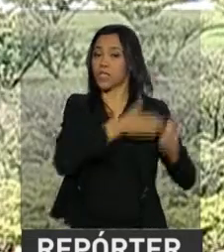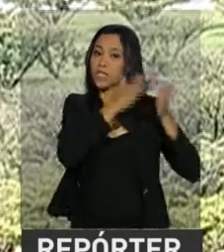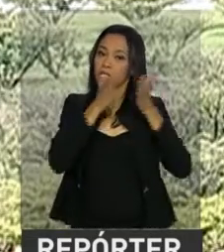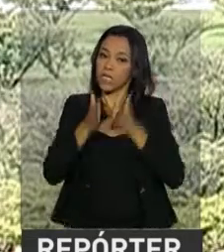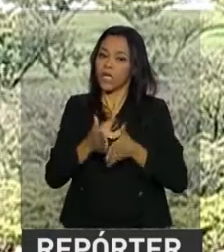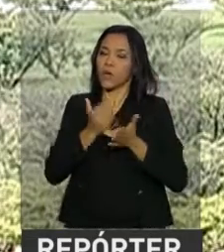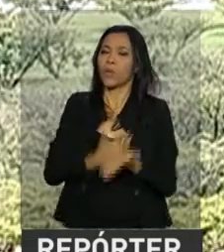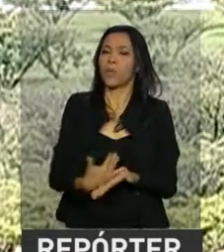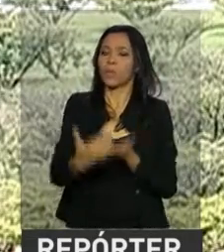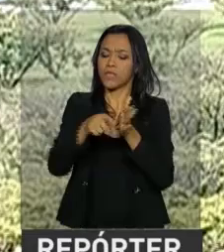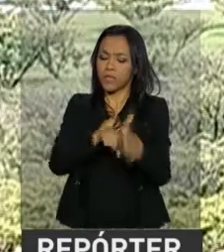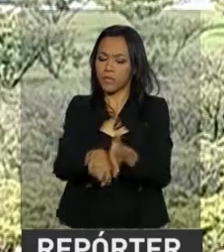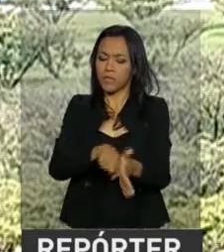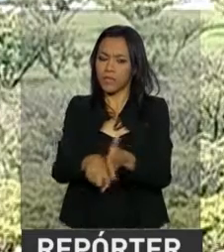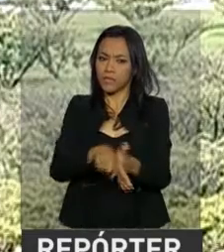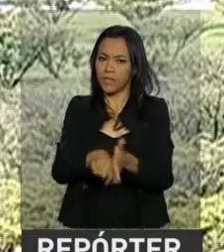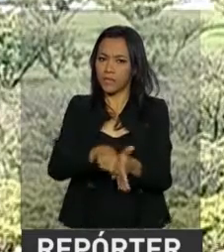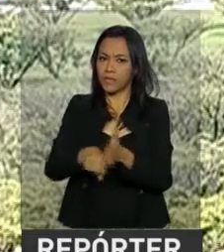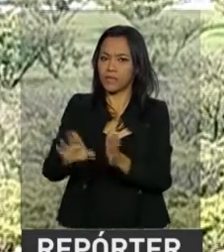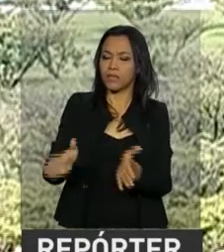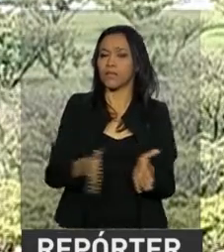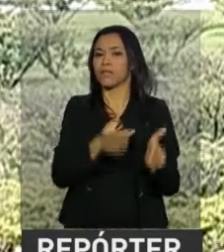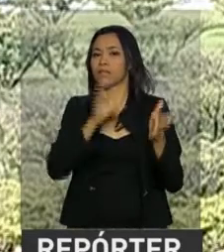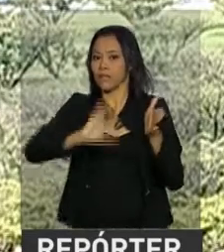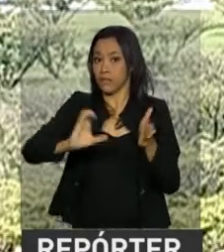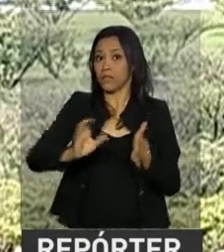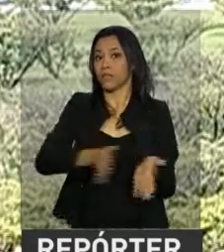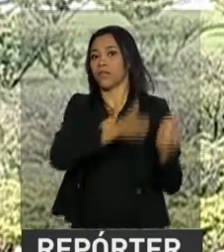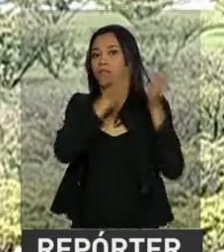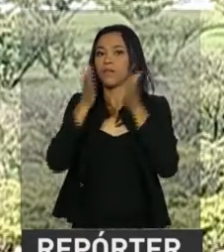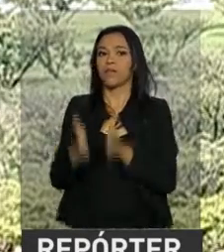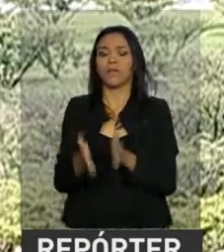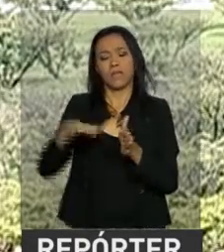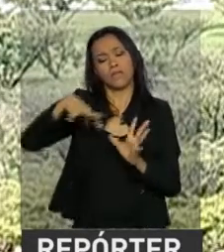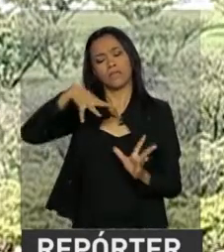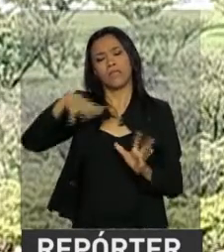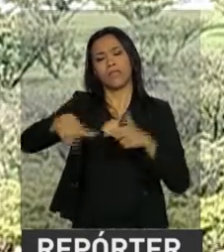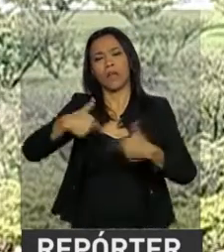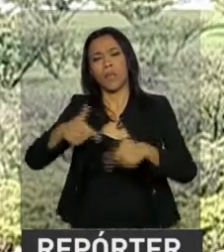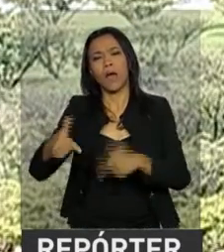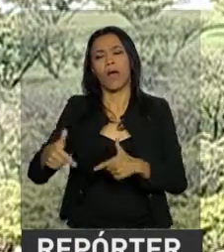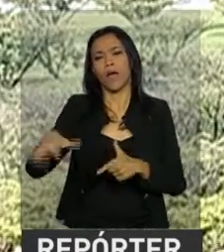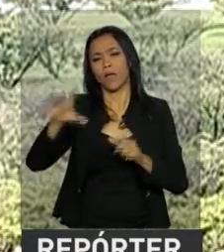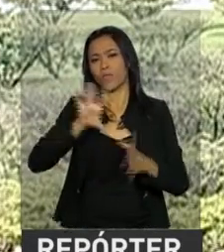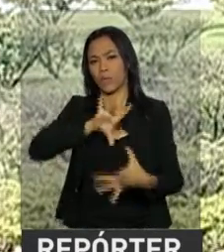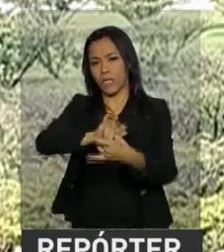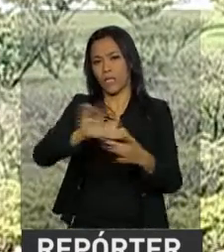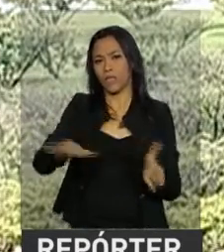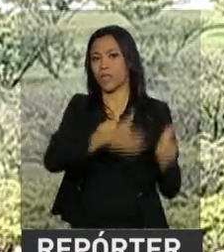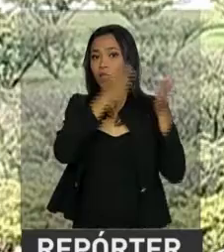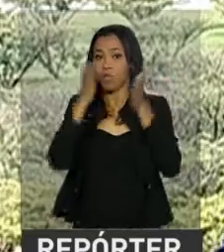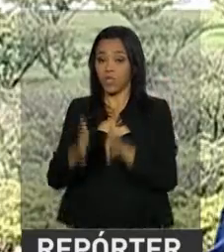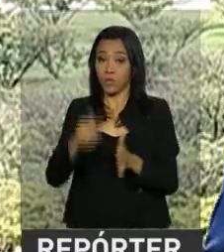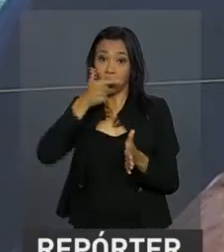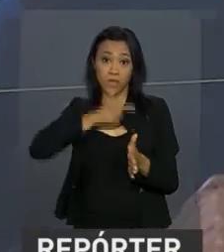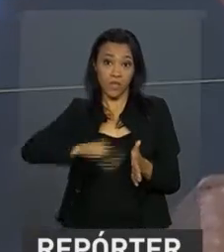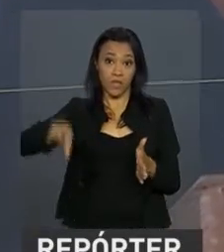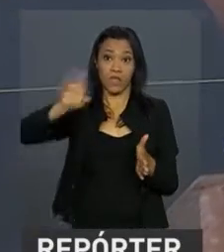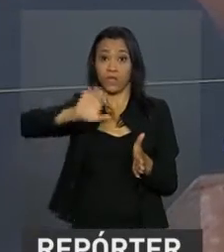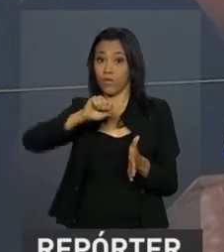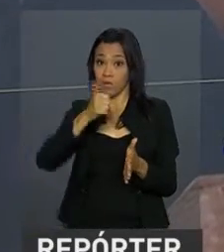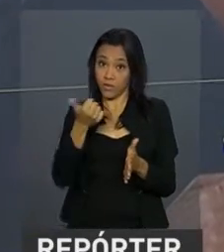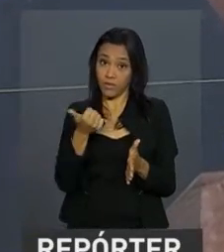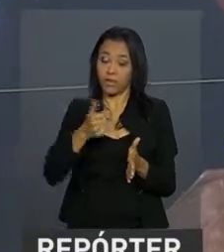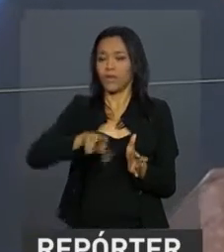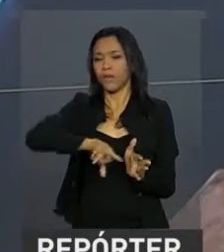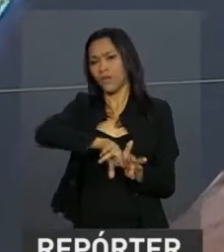iniciação científica, pesquisa, mundo do trabalho, línguas estrangeiras e cultura. Renata.